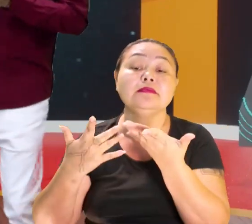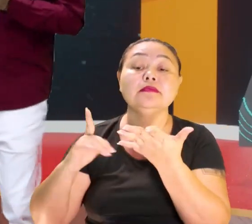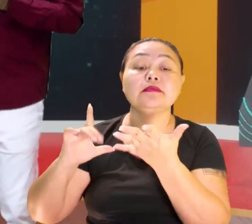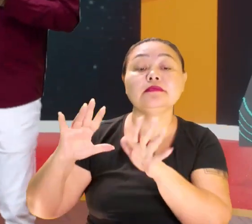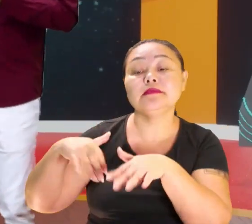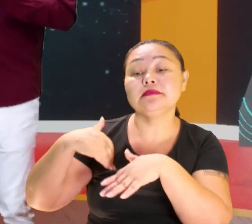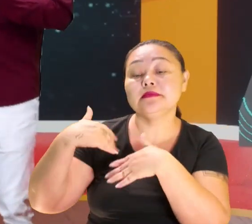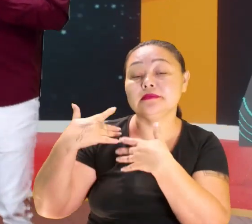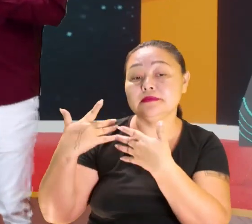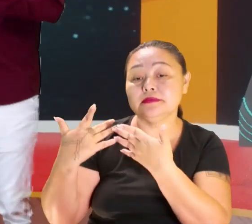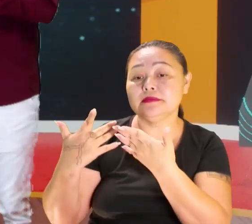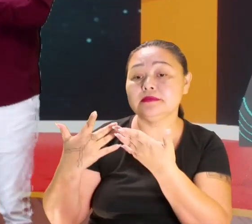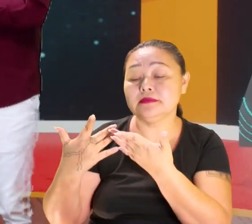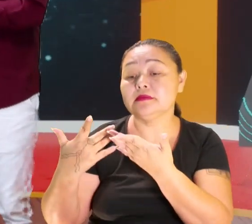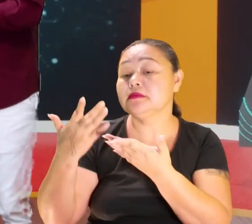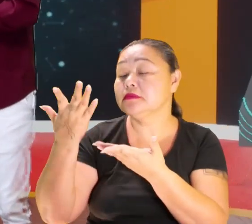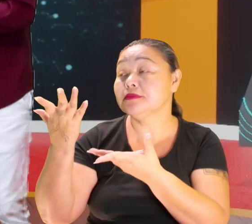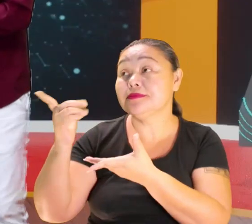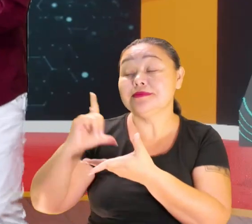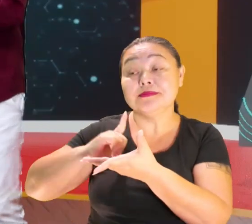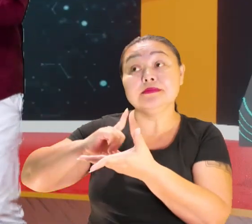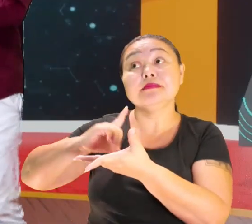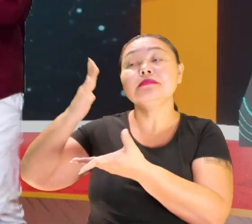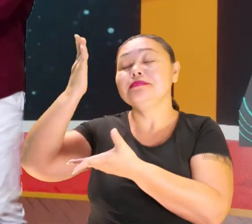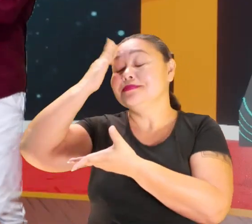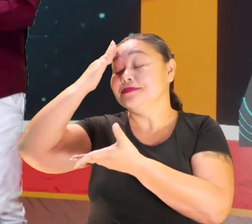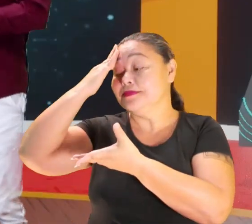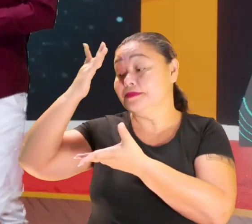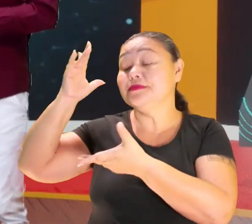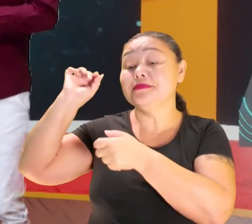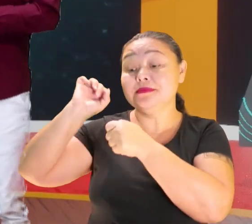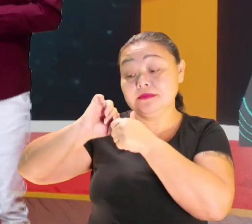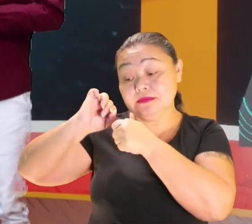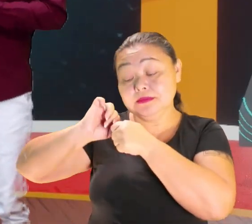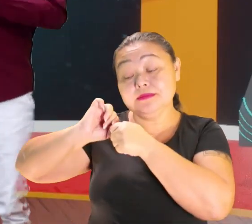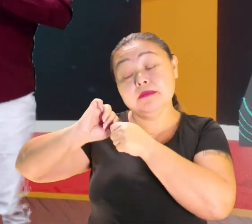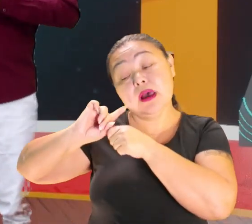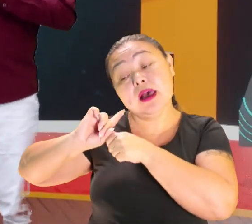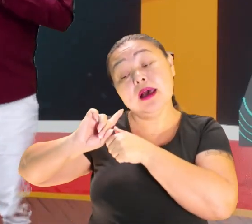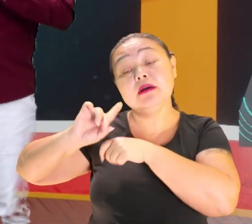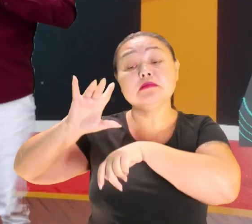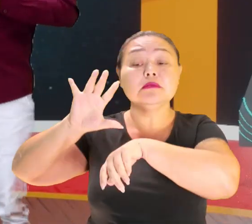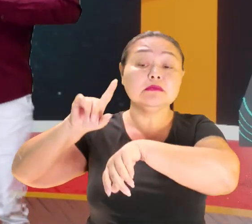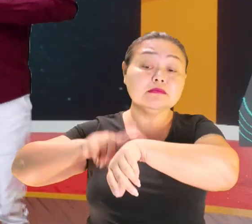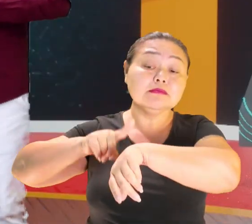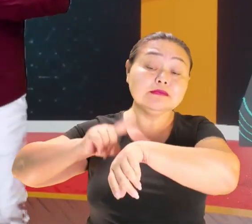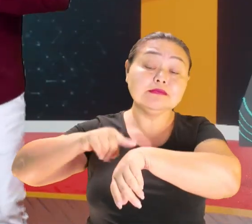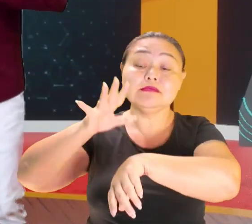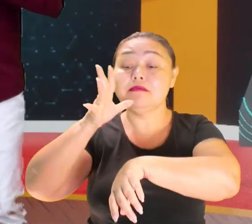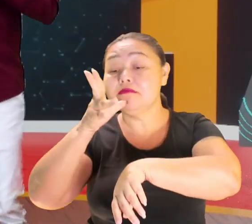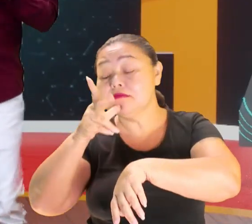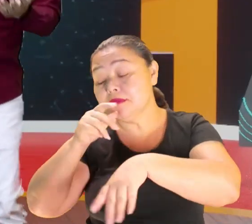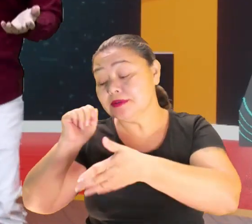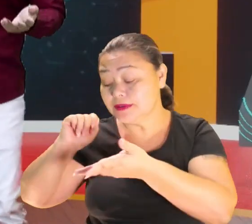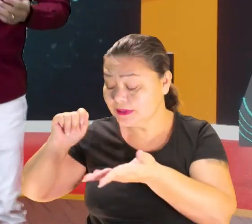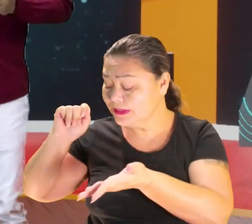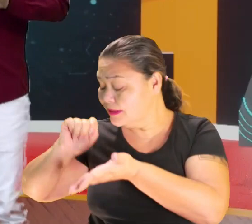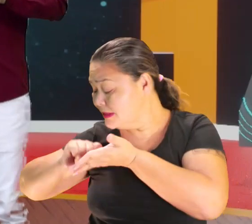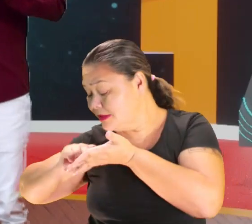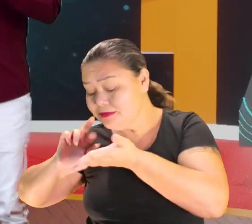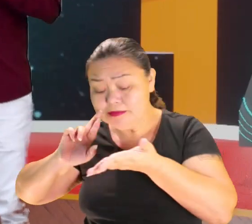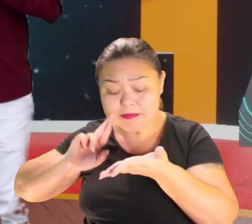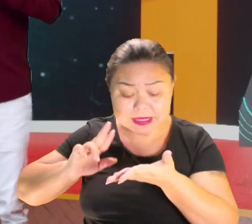que você faça o que você sabe fazer, só que demora um pouquinho. Por quê? Porque tem detalhes, tem que resolver, tem que botar no